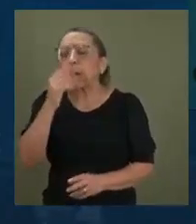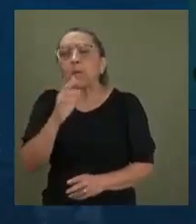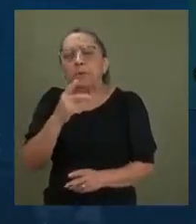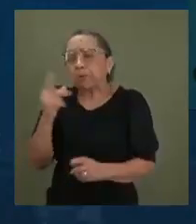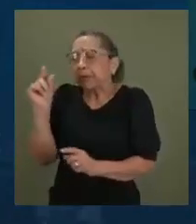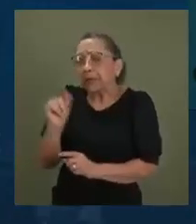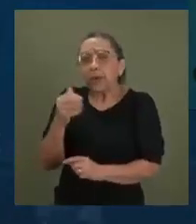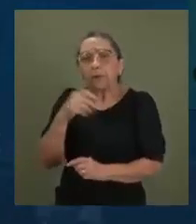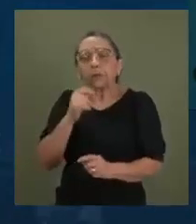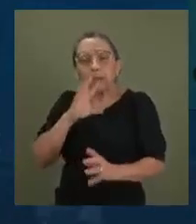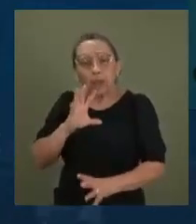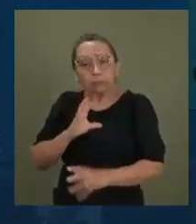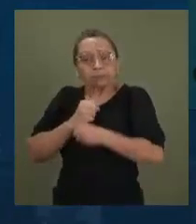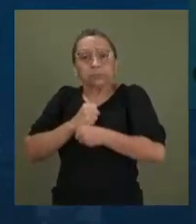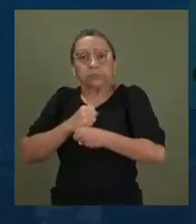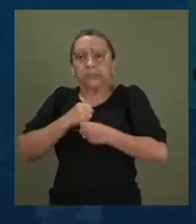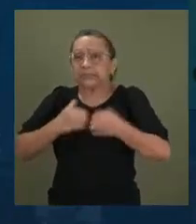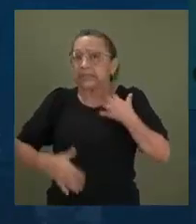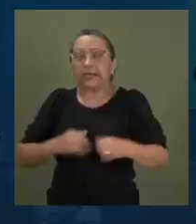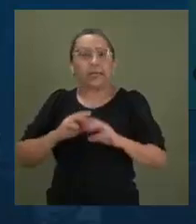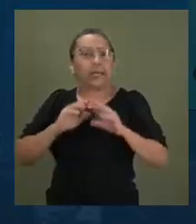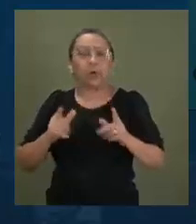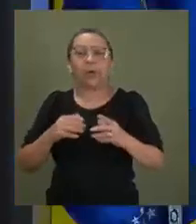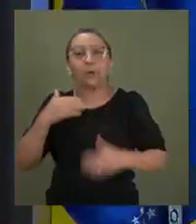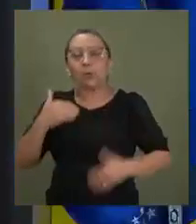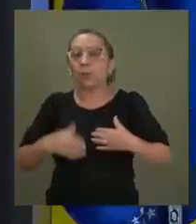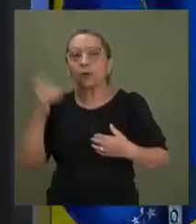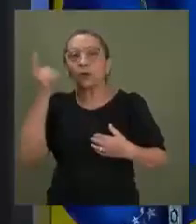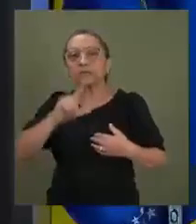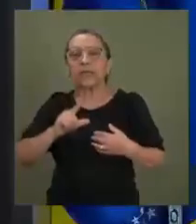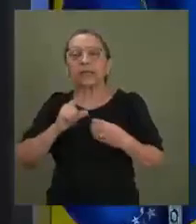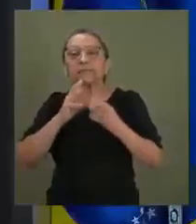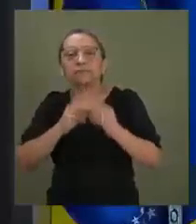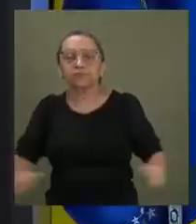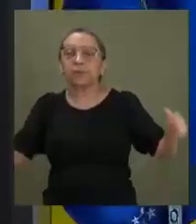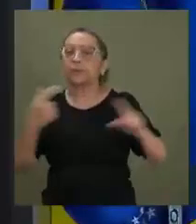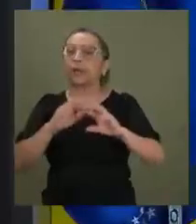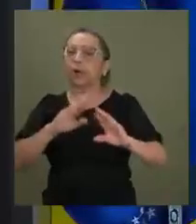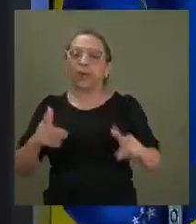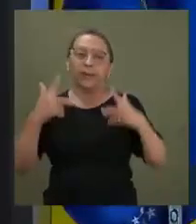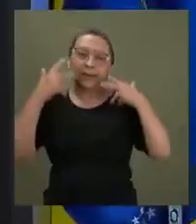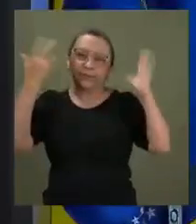amiloide, que acumula na célula e não é degradada pelo corpo, porque não é natural.